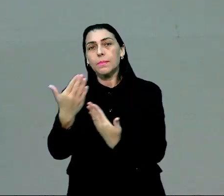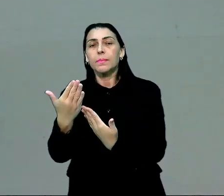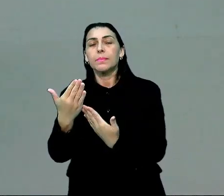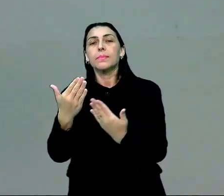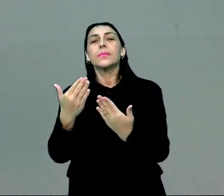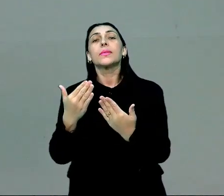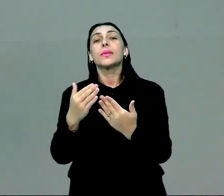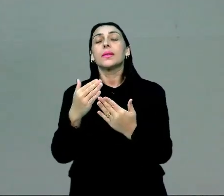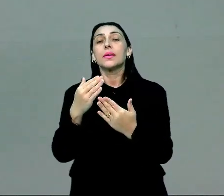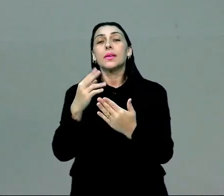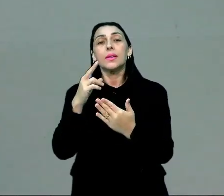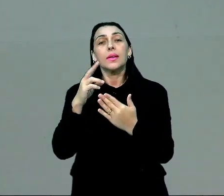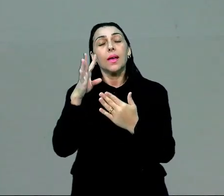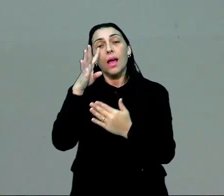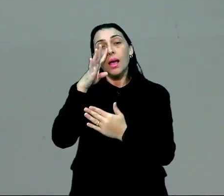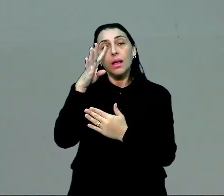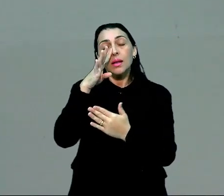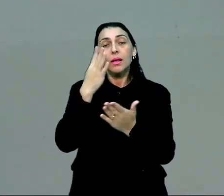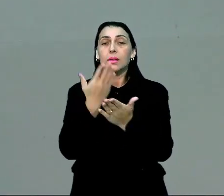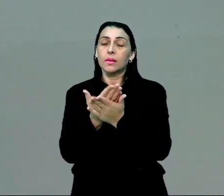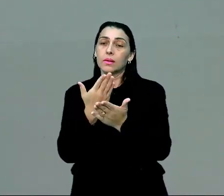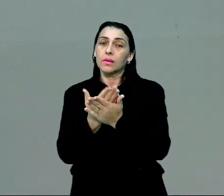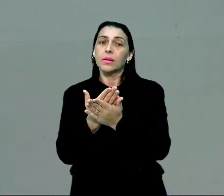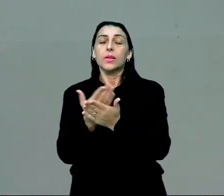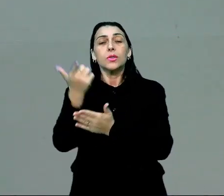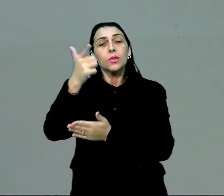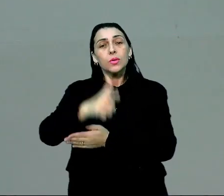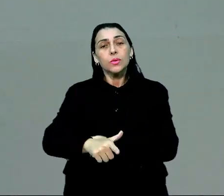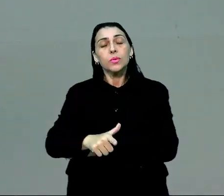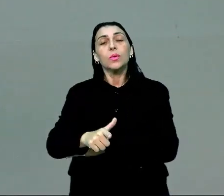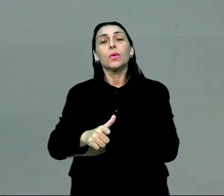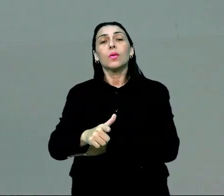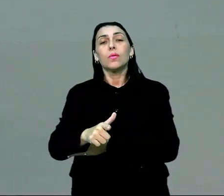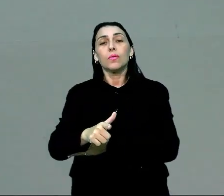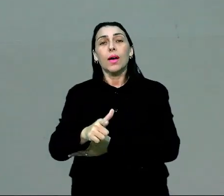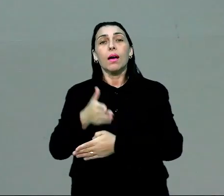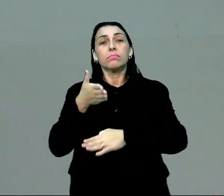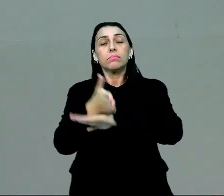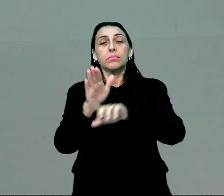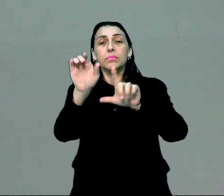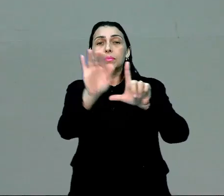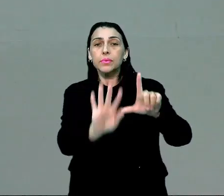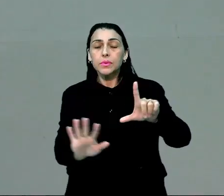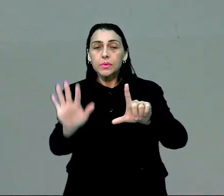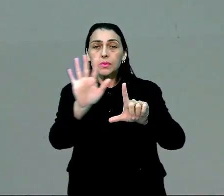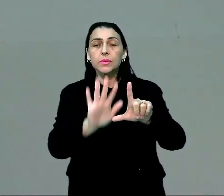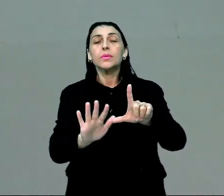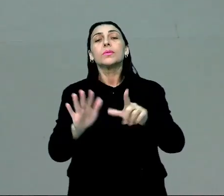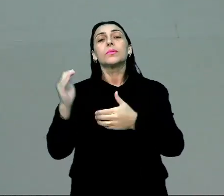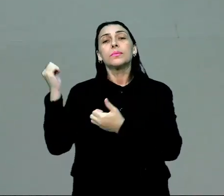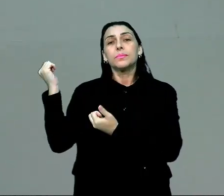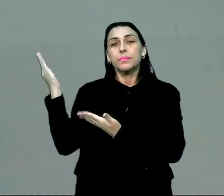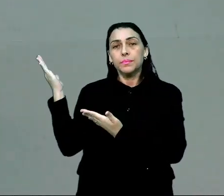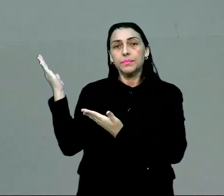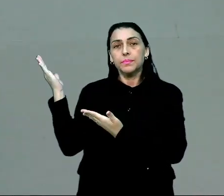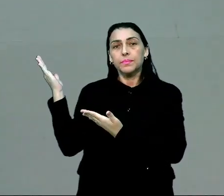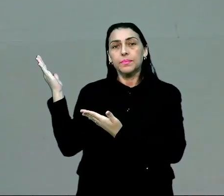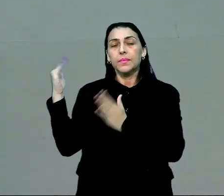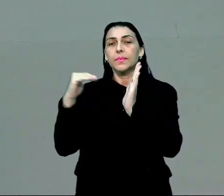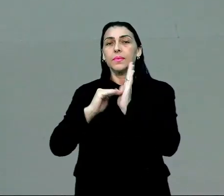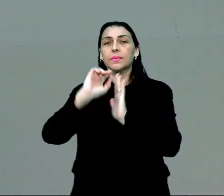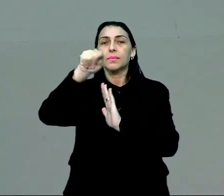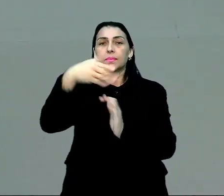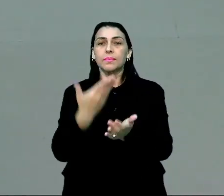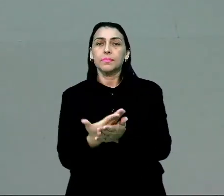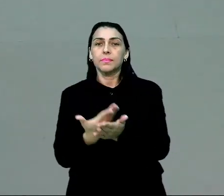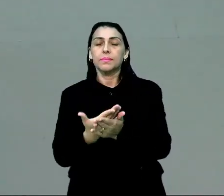obrigada, assistam a nossa aula novamente, reprisem, acessem as nossas plataformas e até a